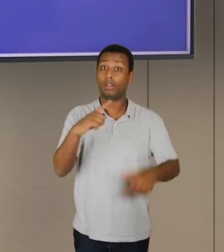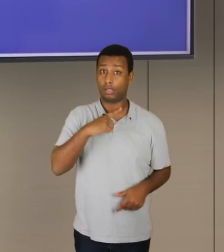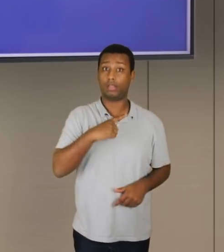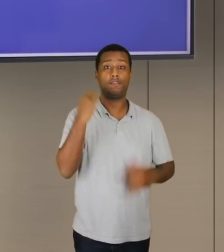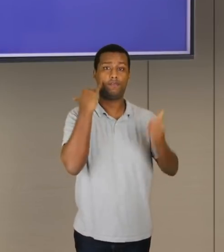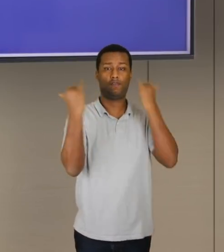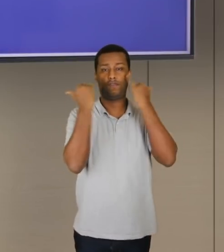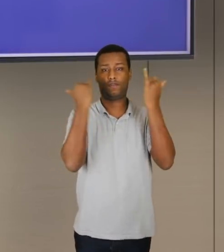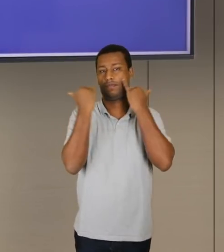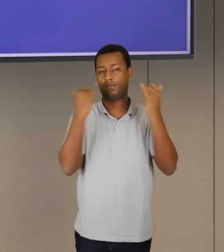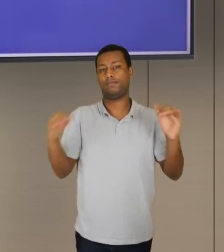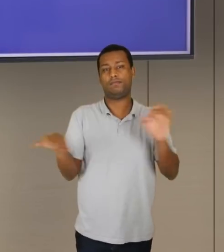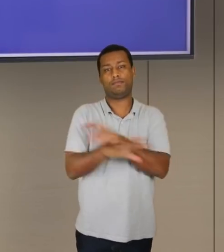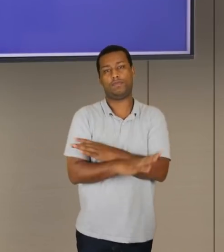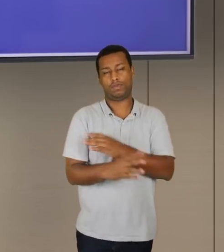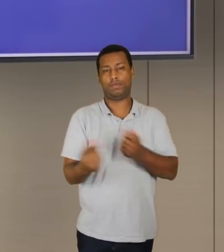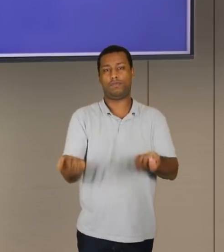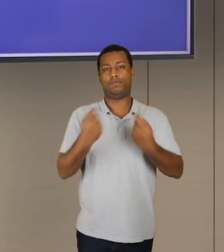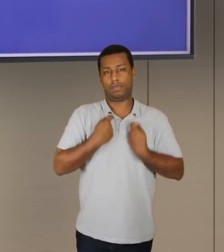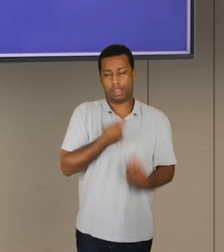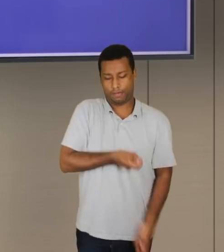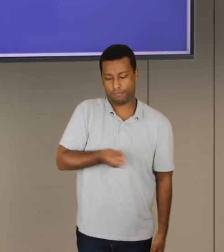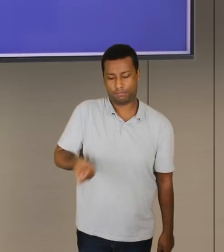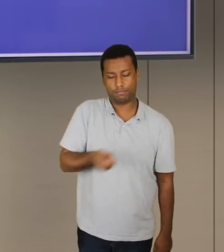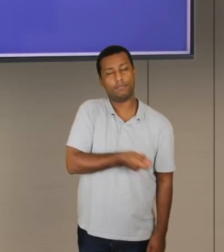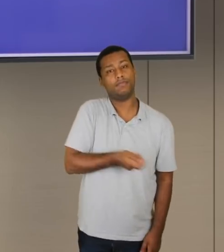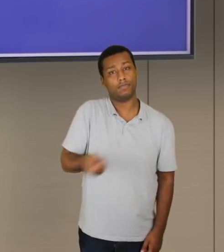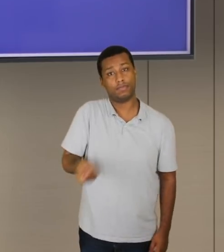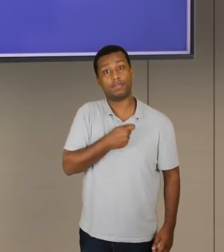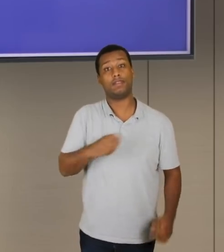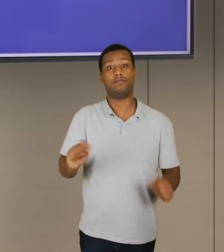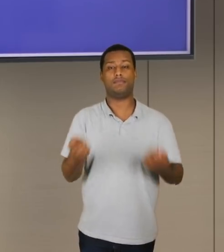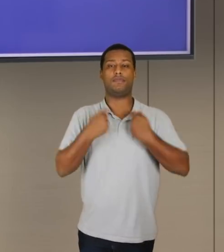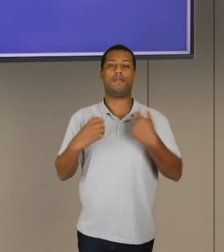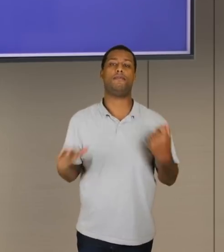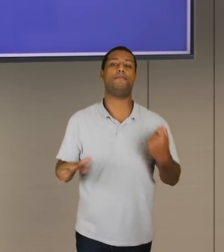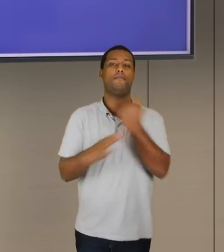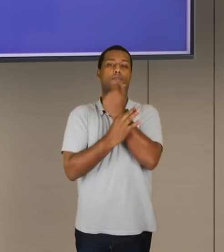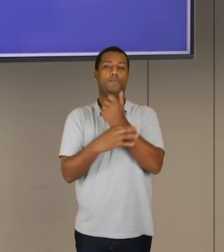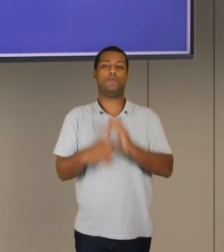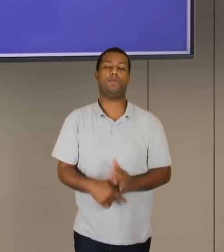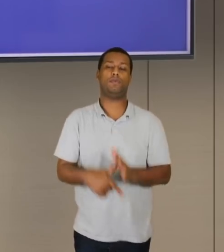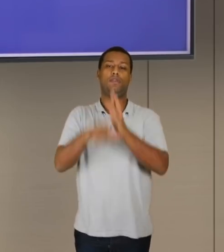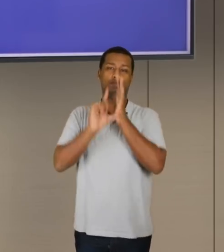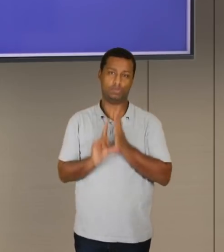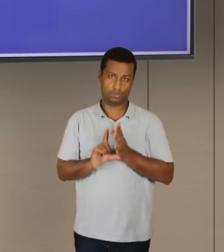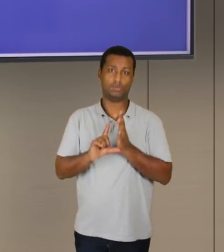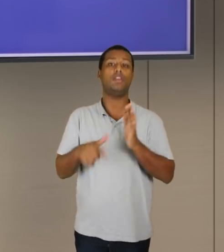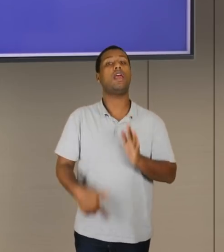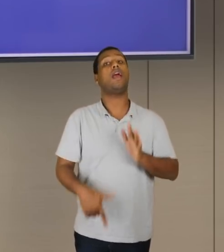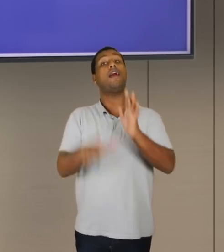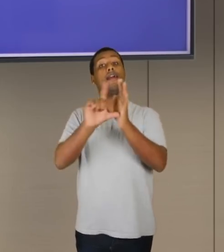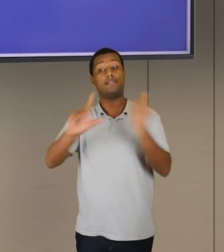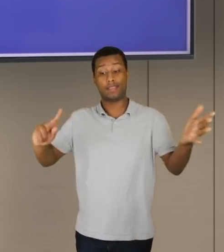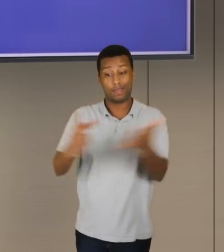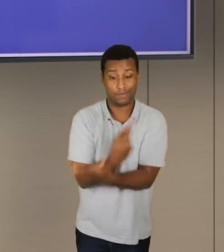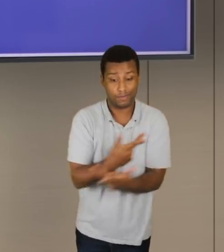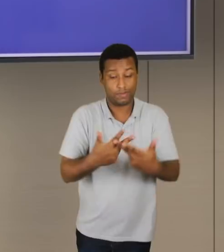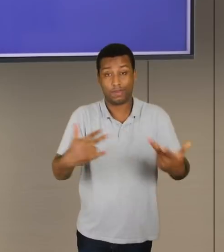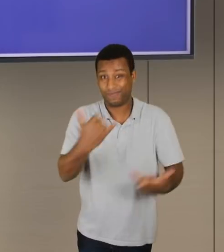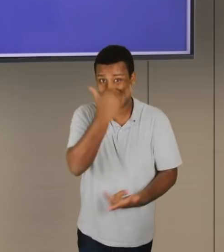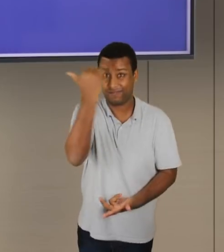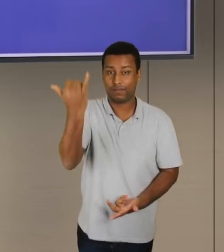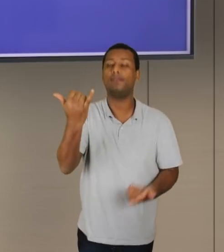texto, isso aumenta o contraste e diminui um pouco o efeito da luz sobre o